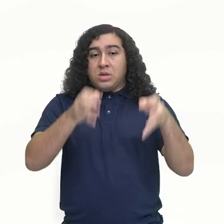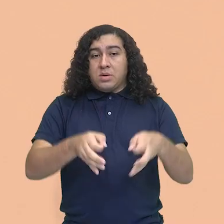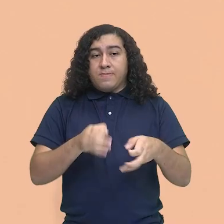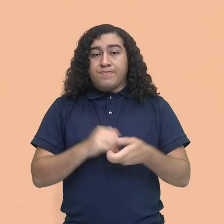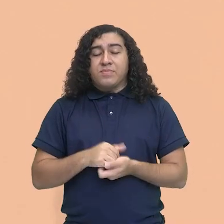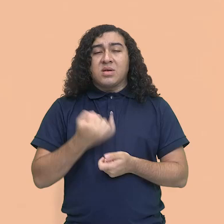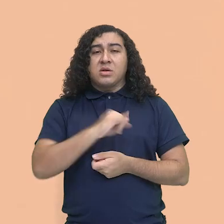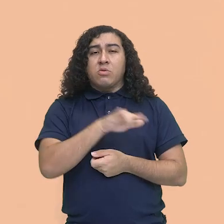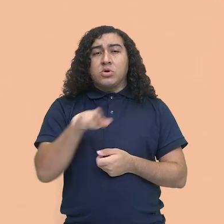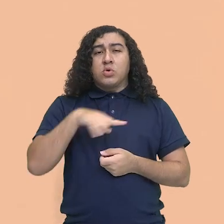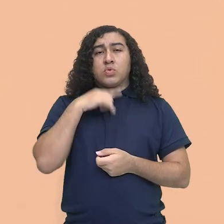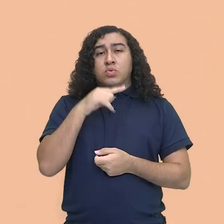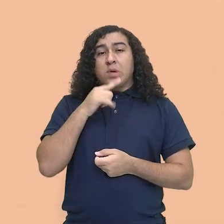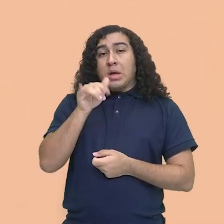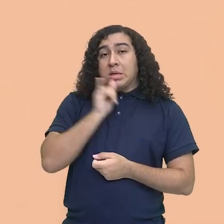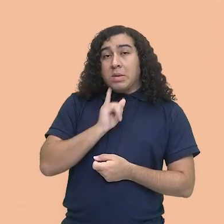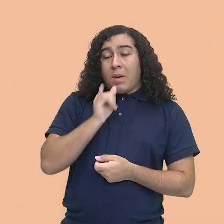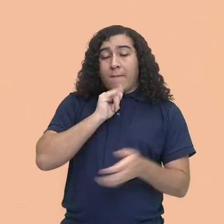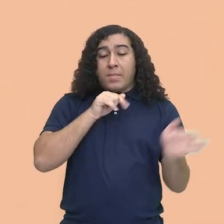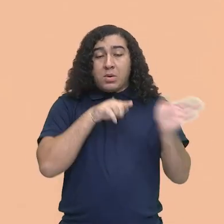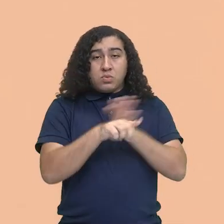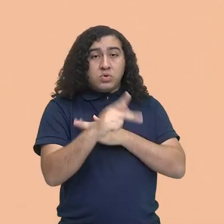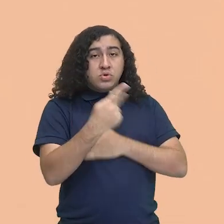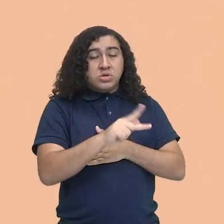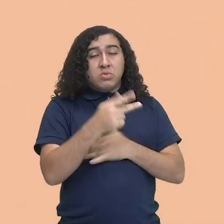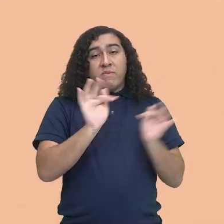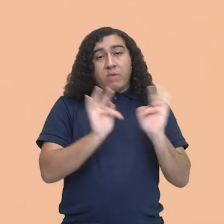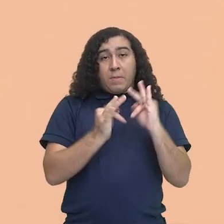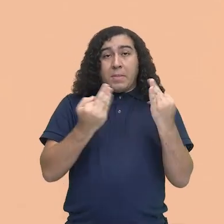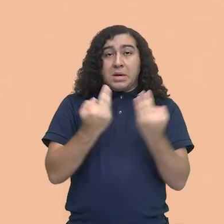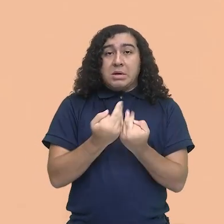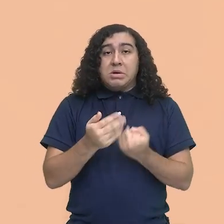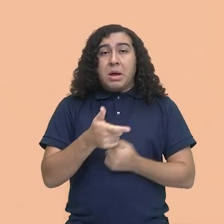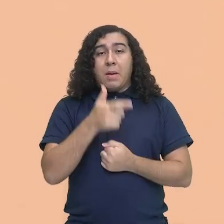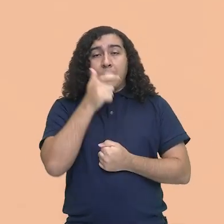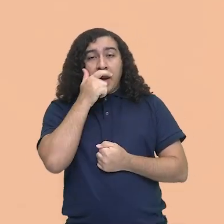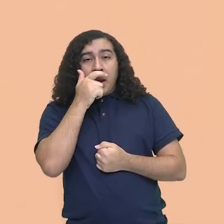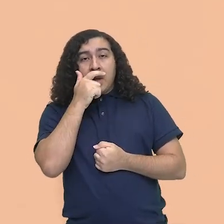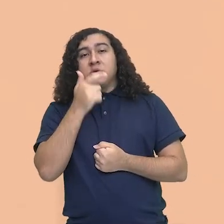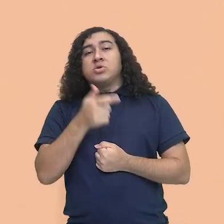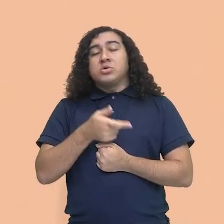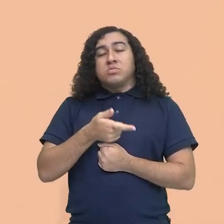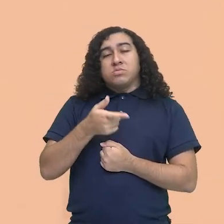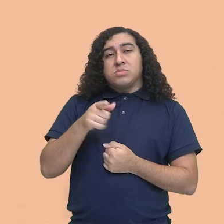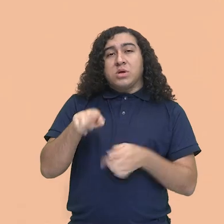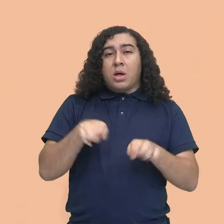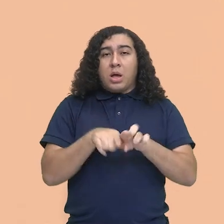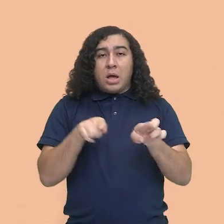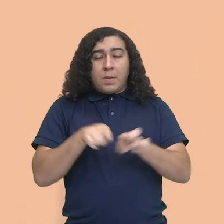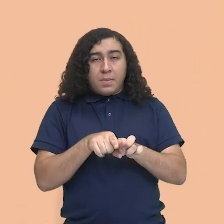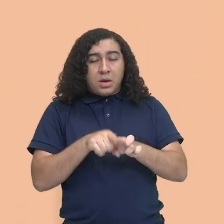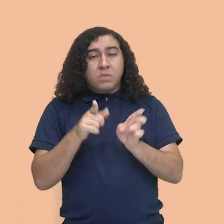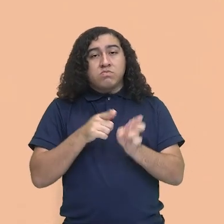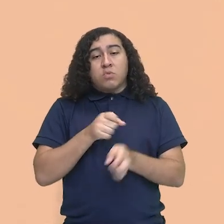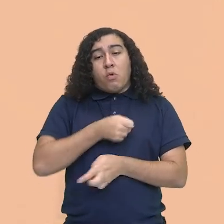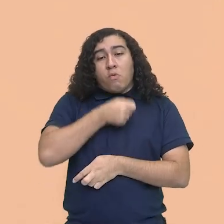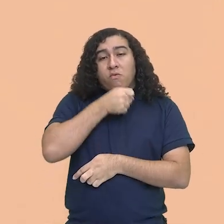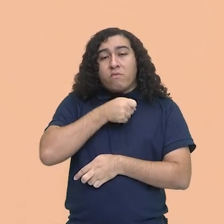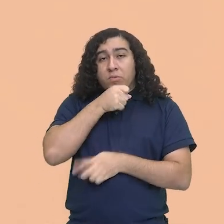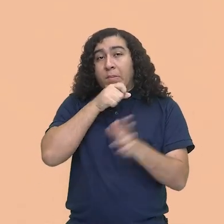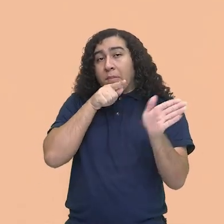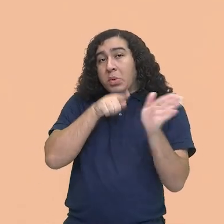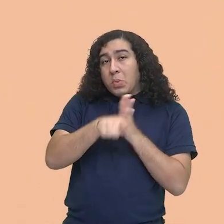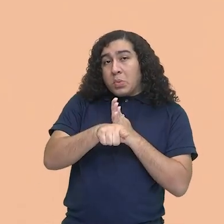vocês perguntarem, por exemplo, dos pais, dos tios, ou até mesmo dos avós de vocês, com